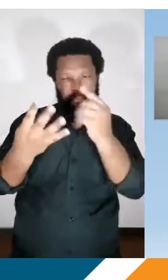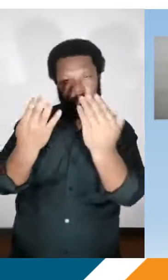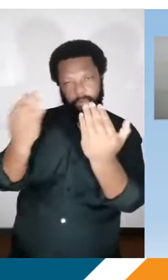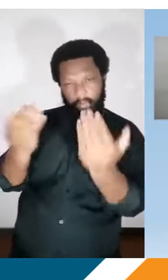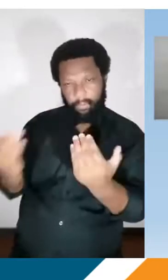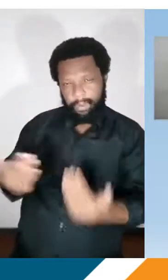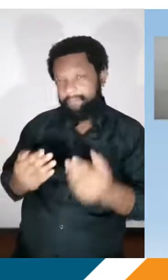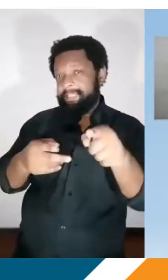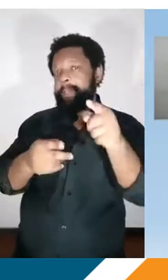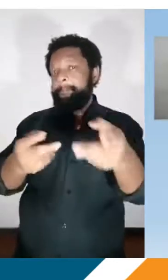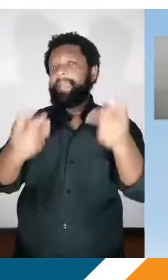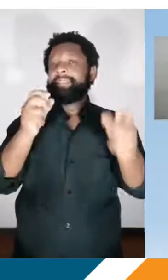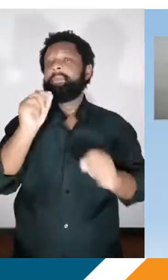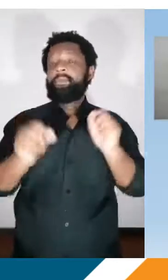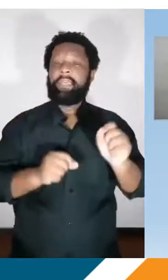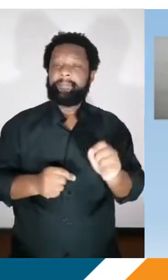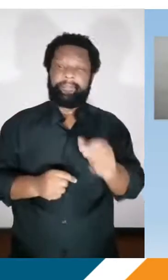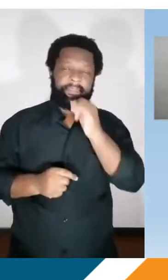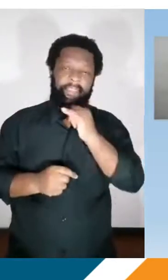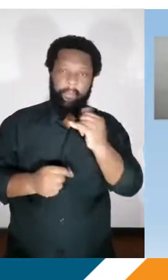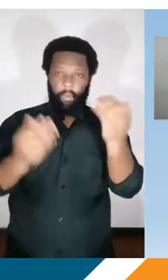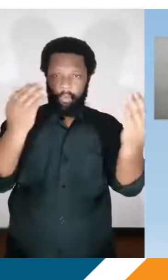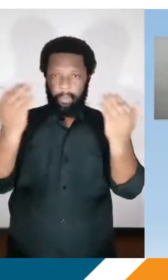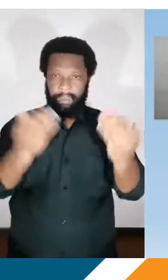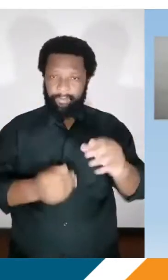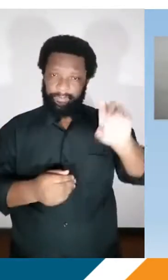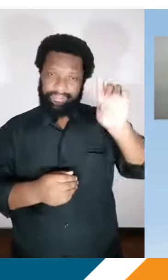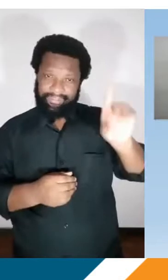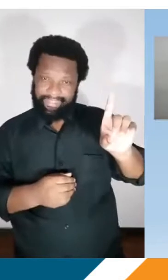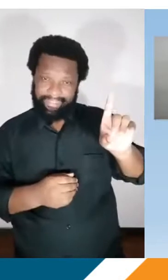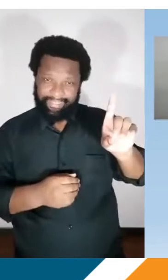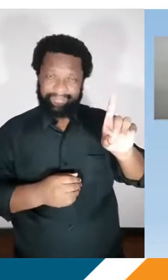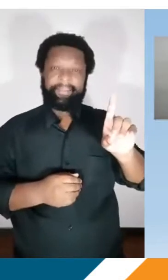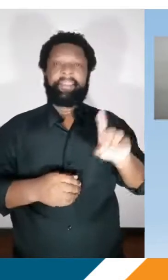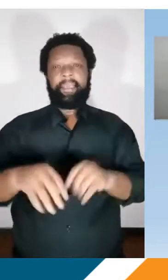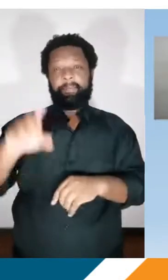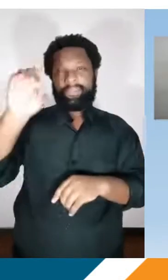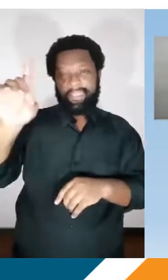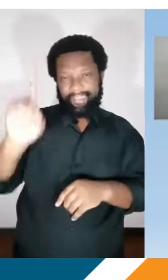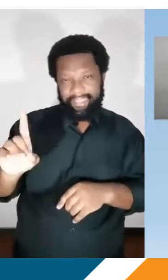outro, você já consegue perceber o seguinte: se eu comparar, gente, o Dzinho com